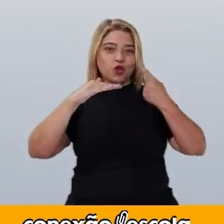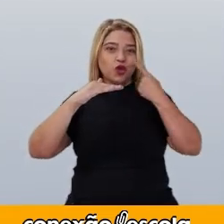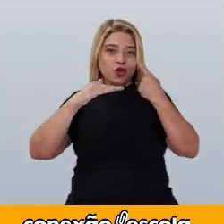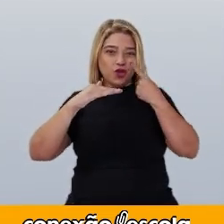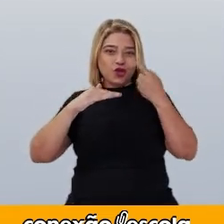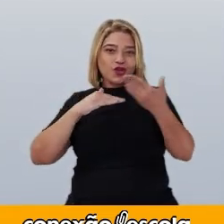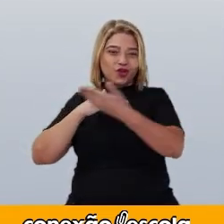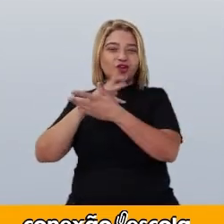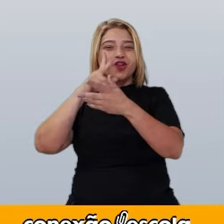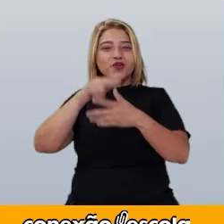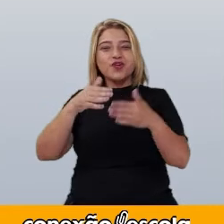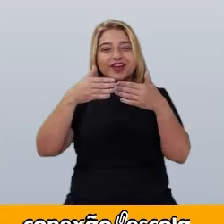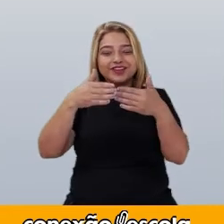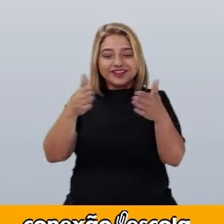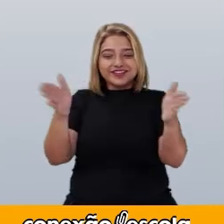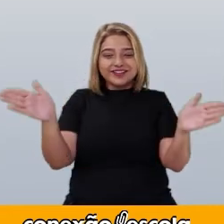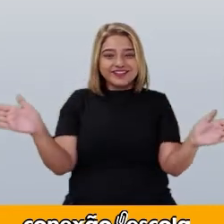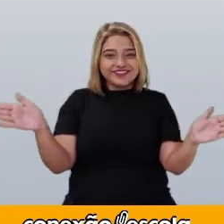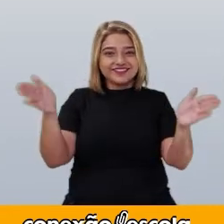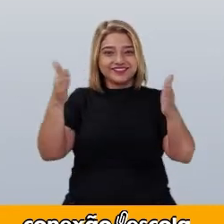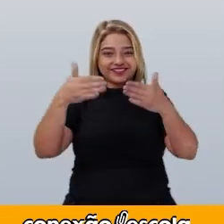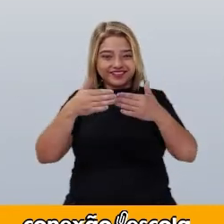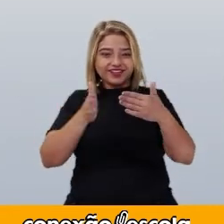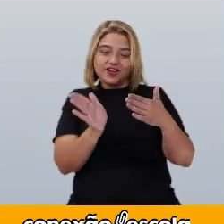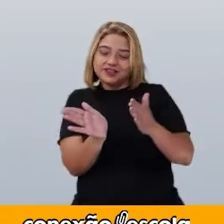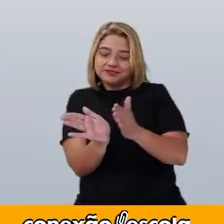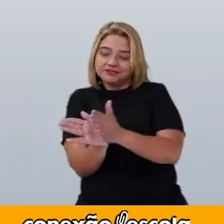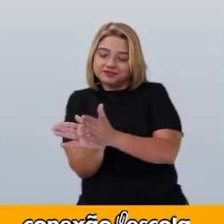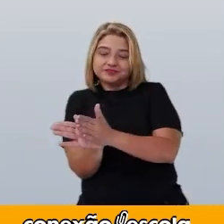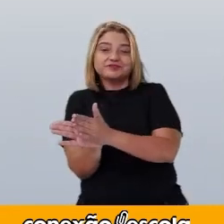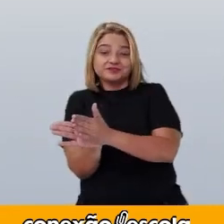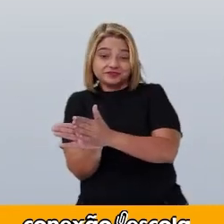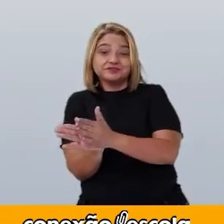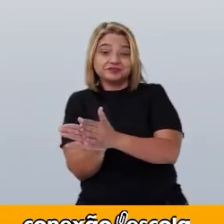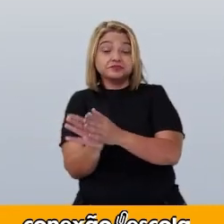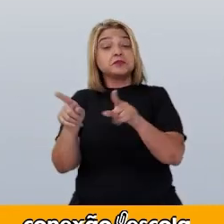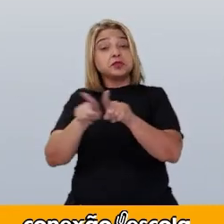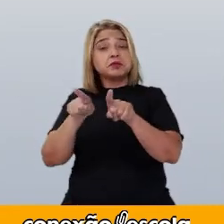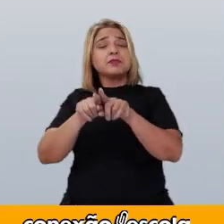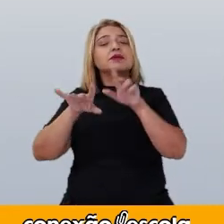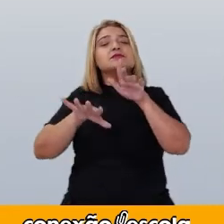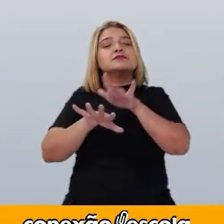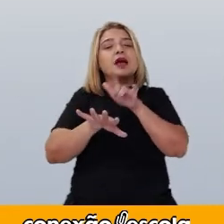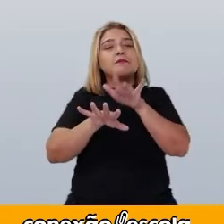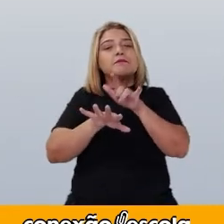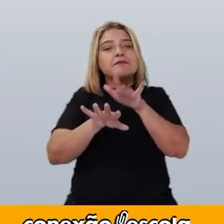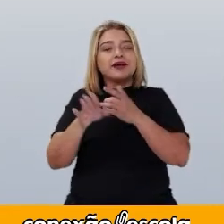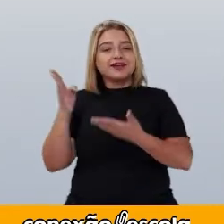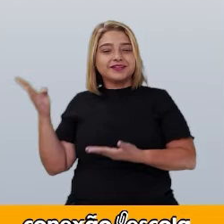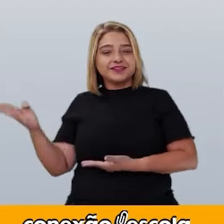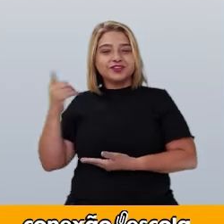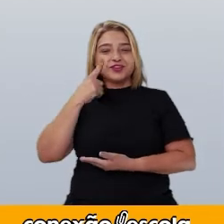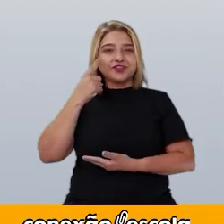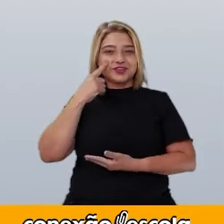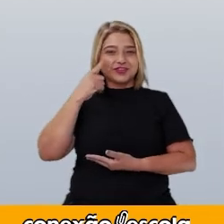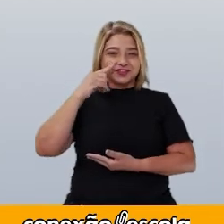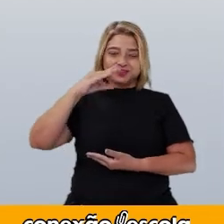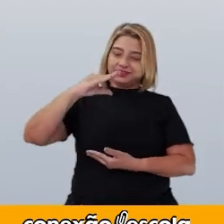observando nessa abertura da janela ou no salto dessa sandália.